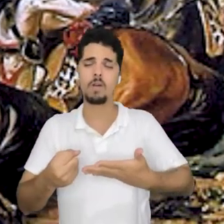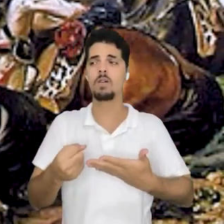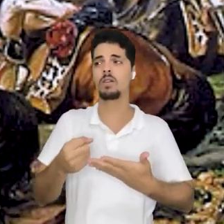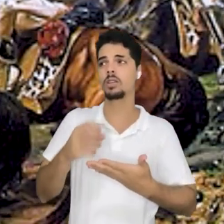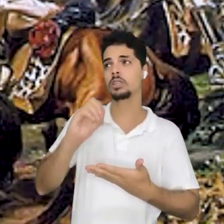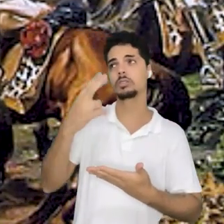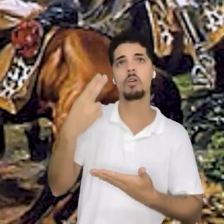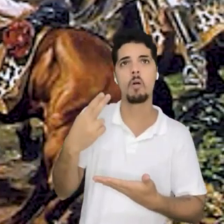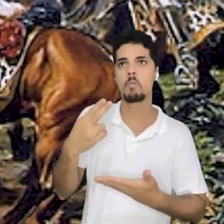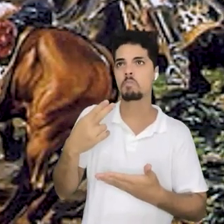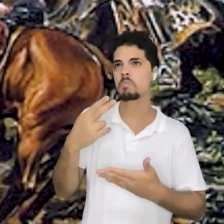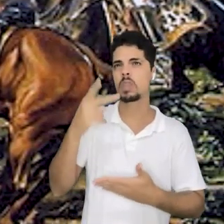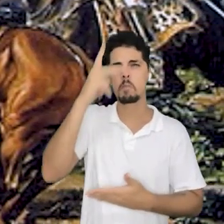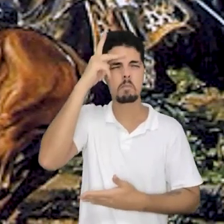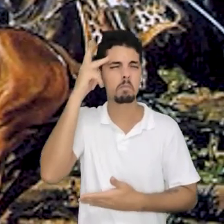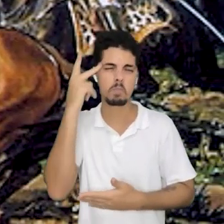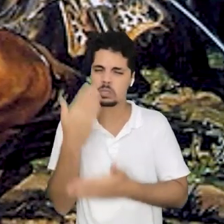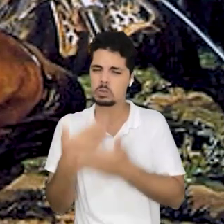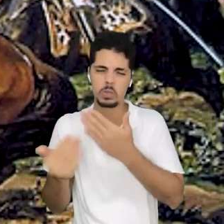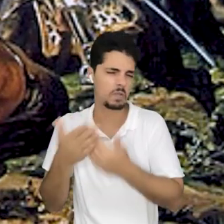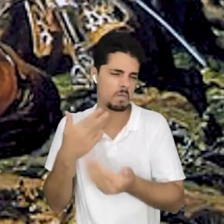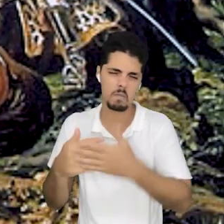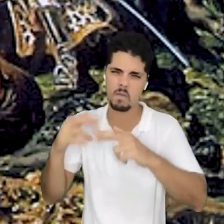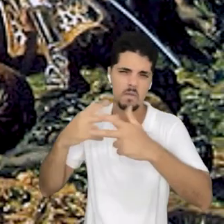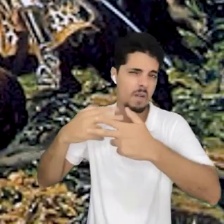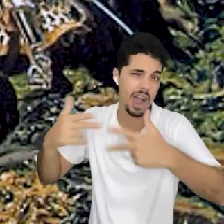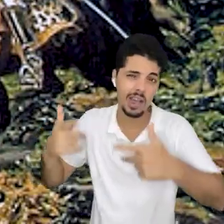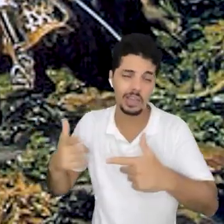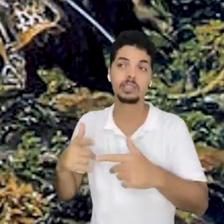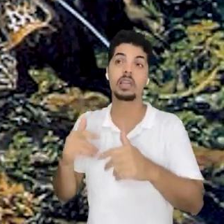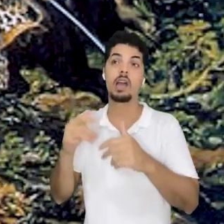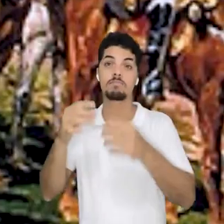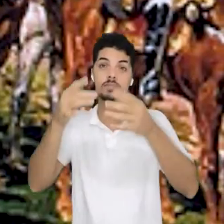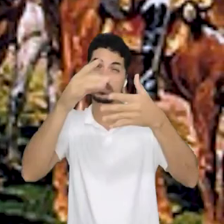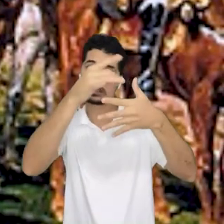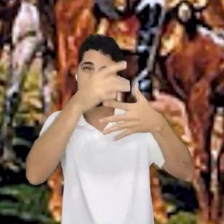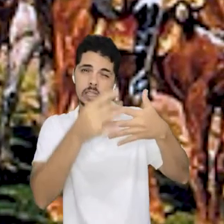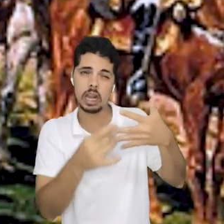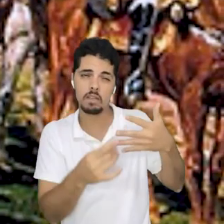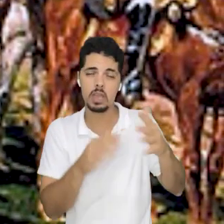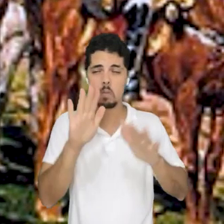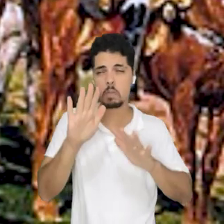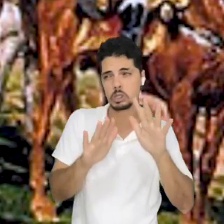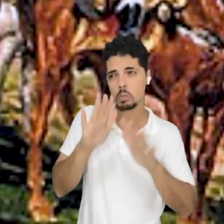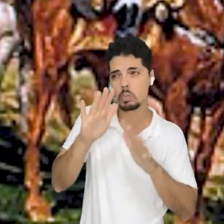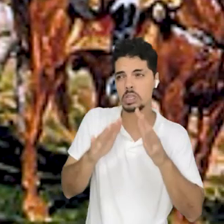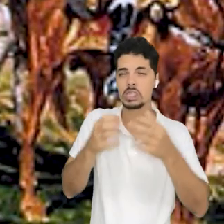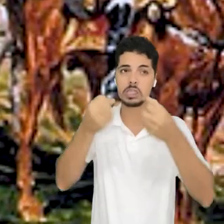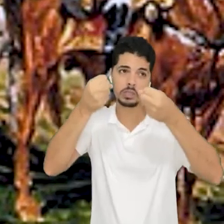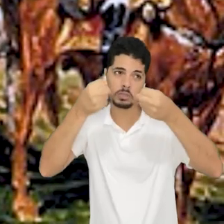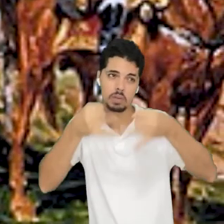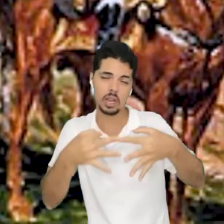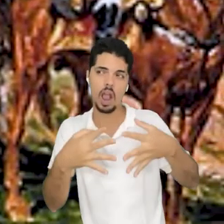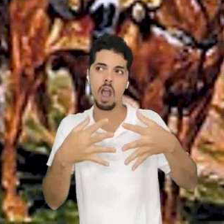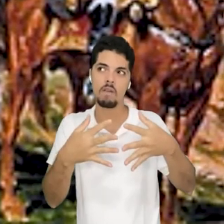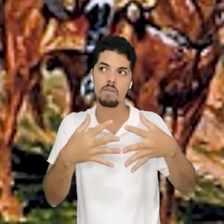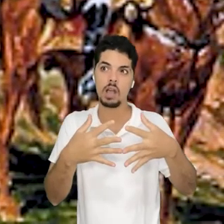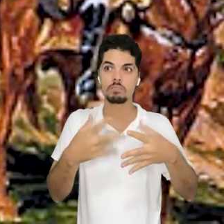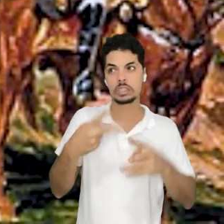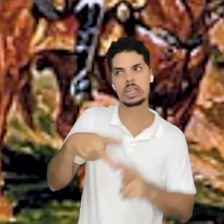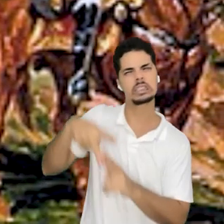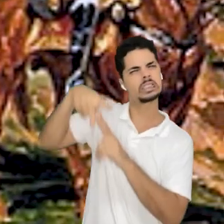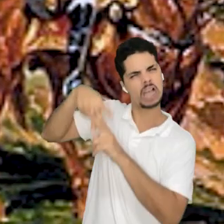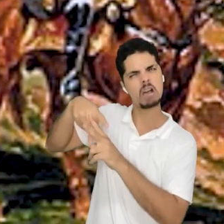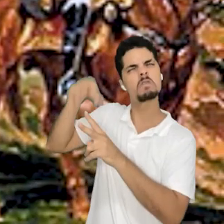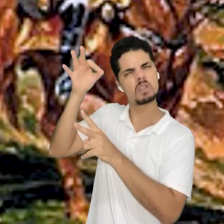nenhuma descrição específica sobre esse momento. Então, a gente, né, não sabia exatamente se o Dom